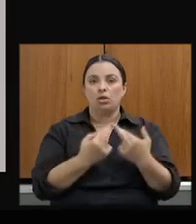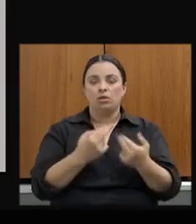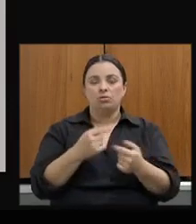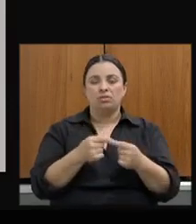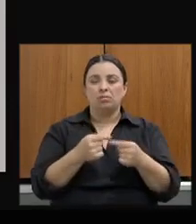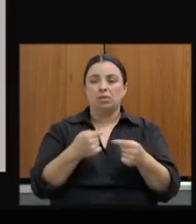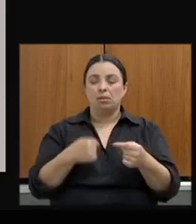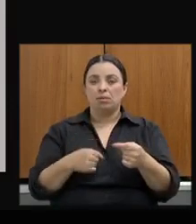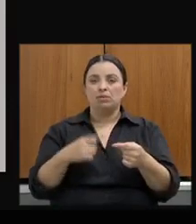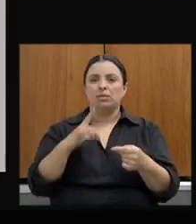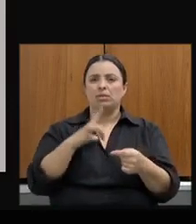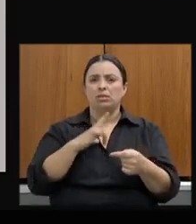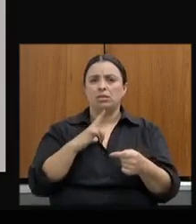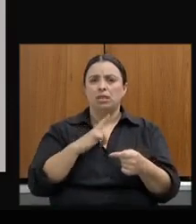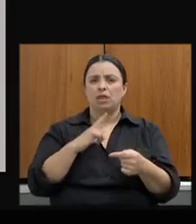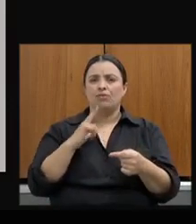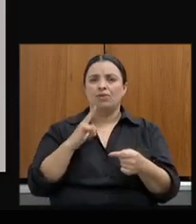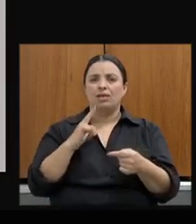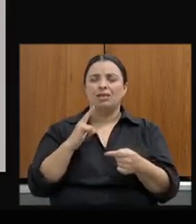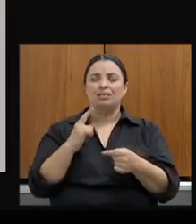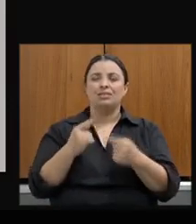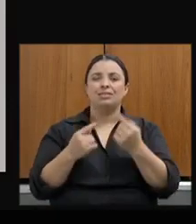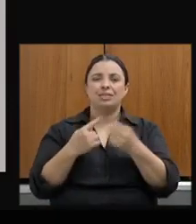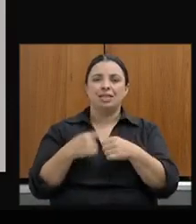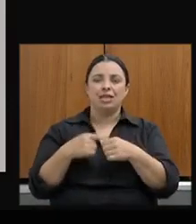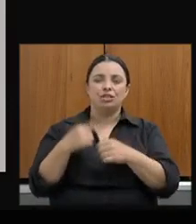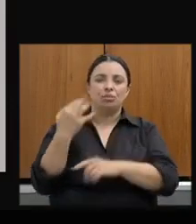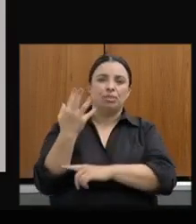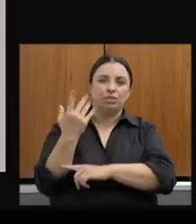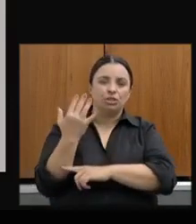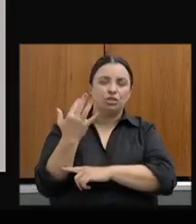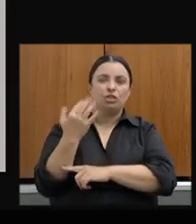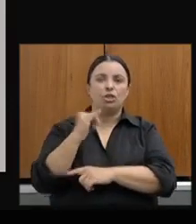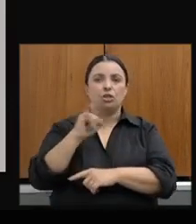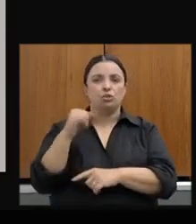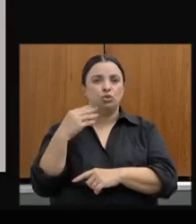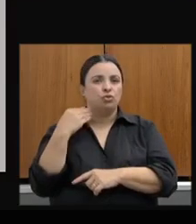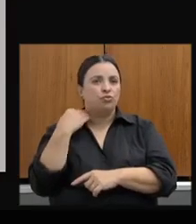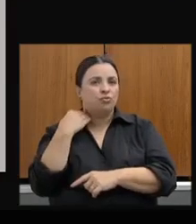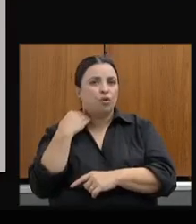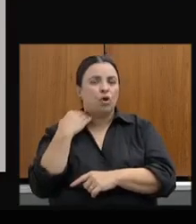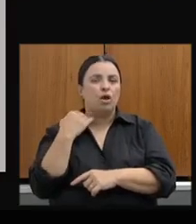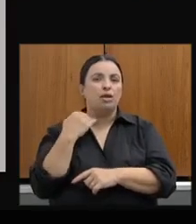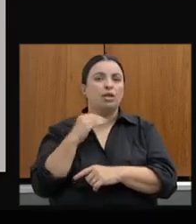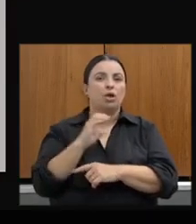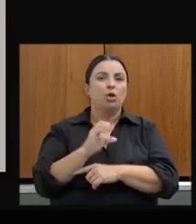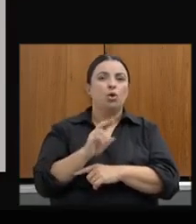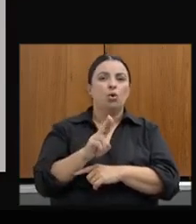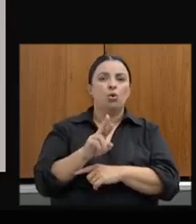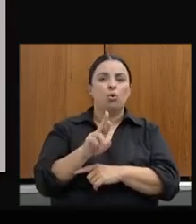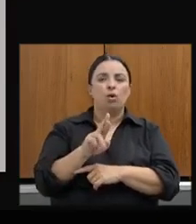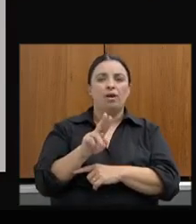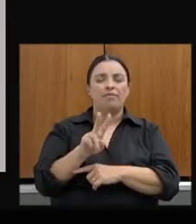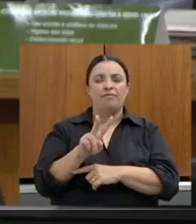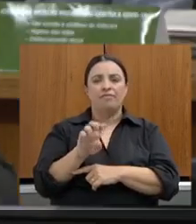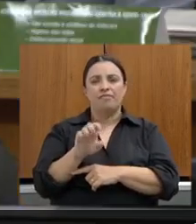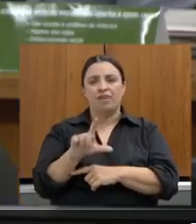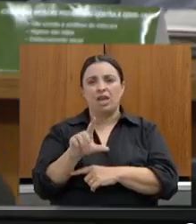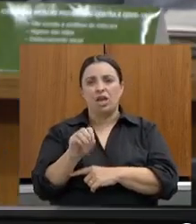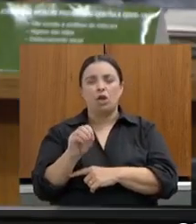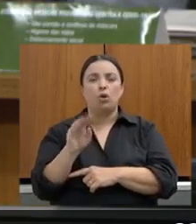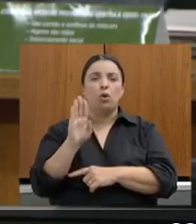com Ipatinga Juiz de Fora Curvelo Barbacena